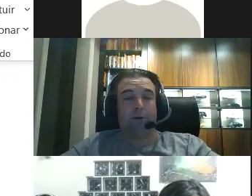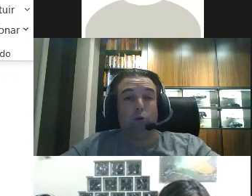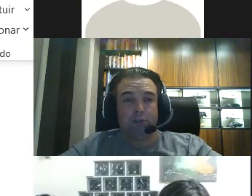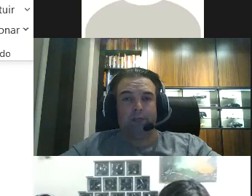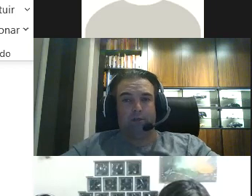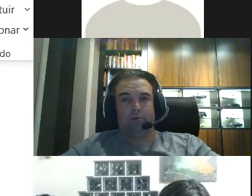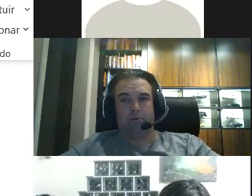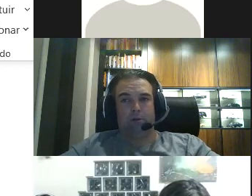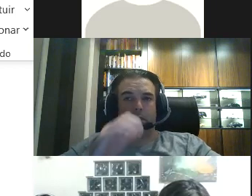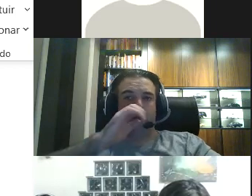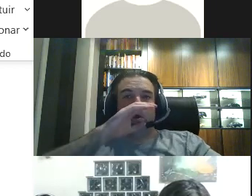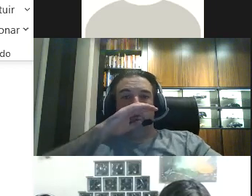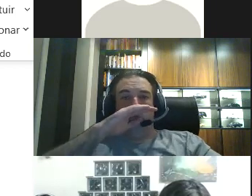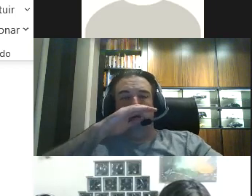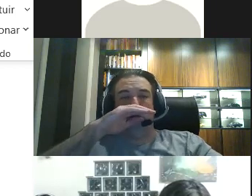Da onde vem isso?